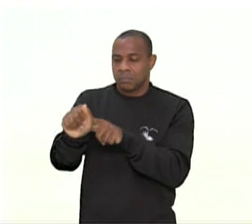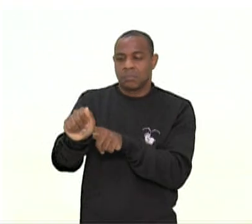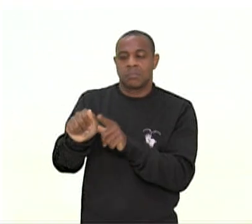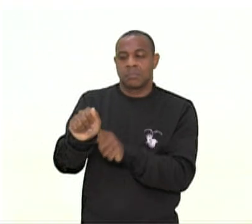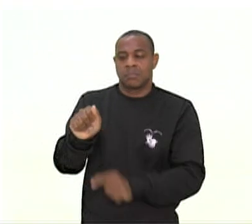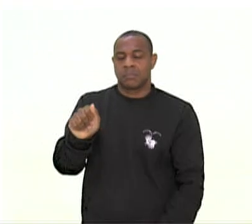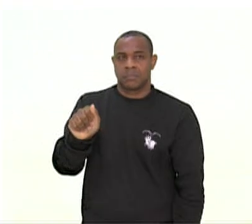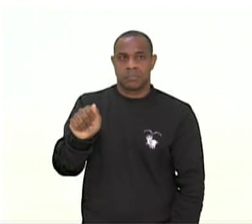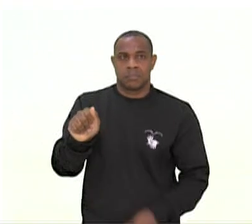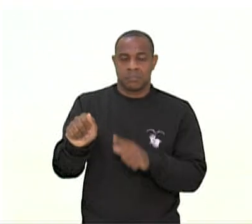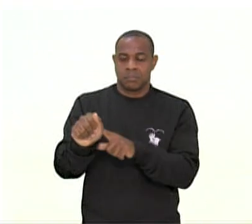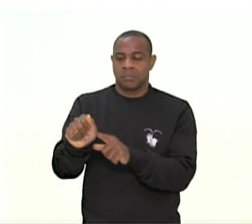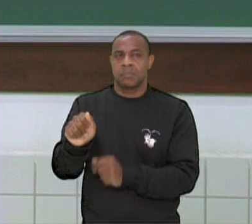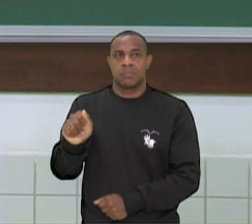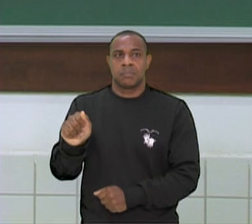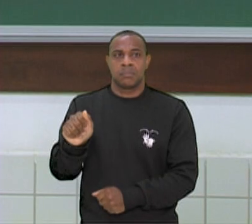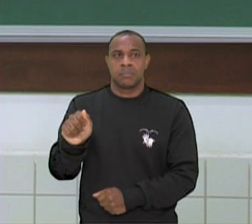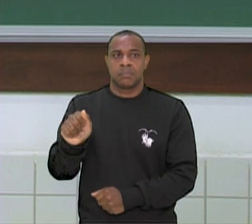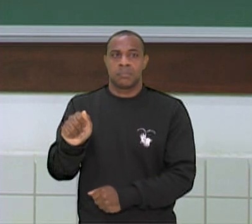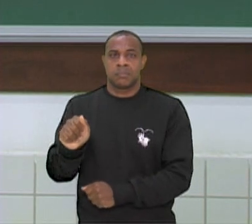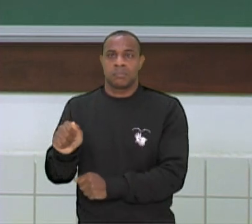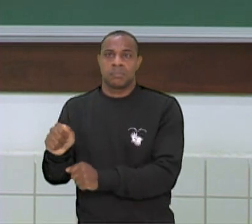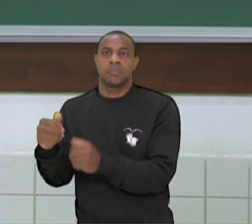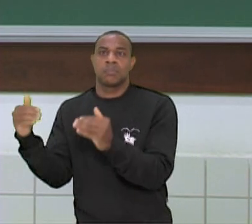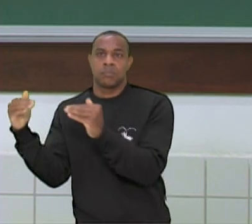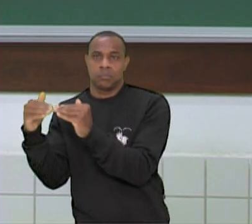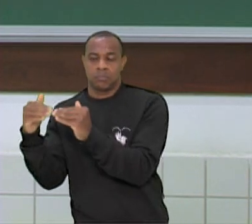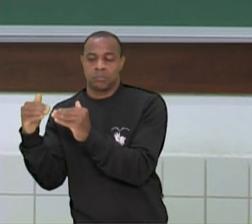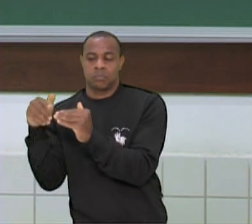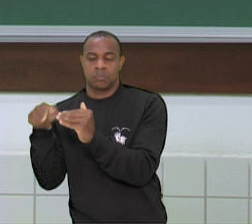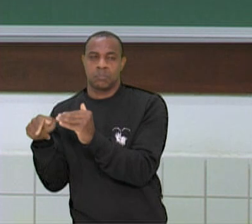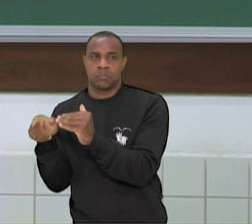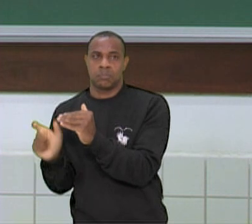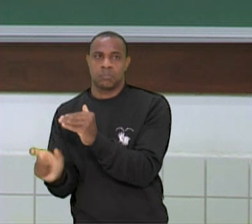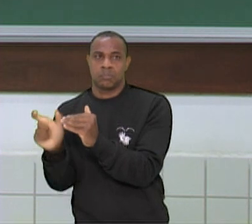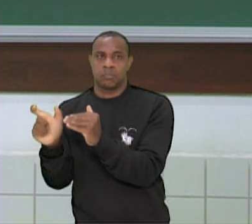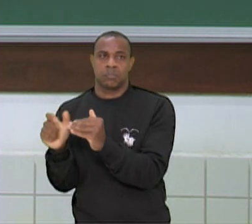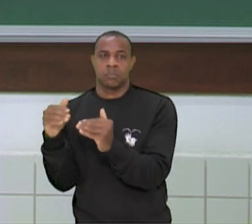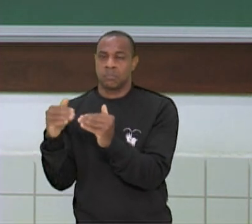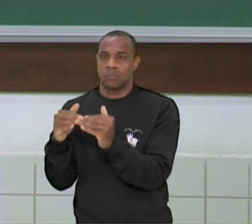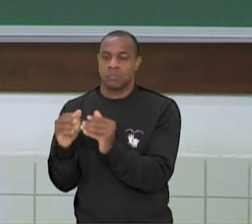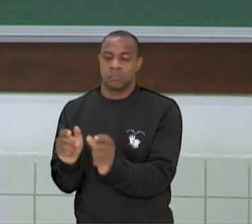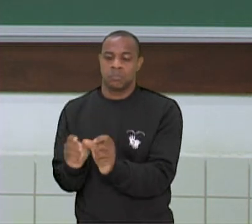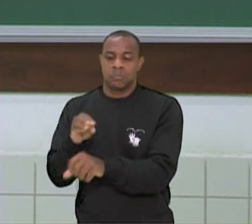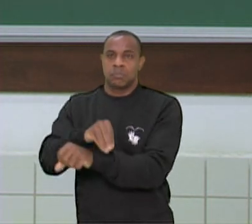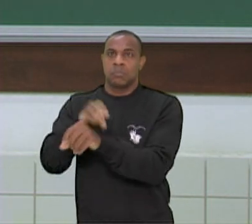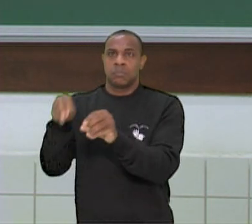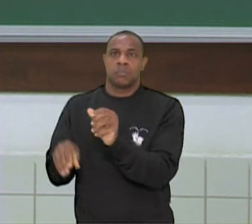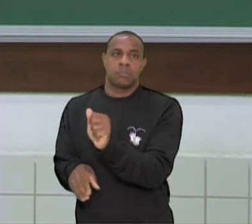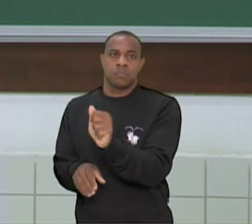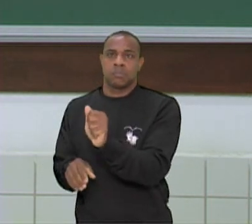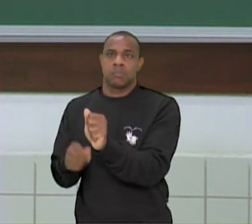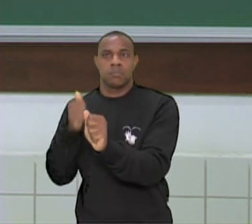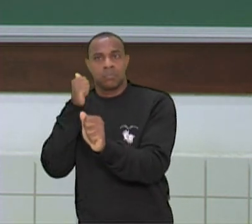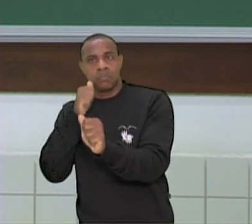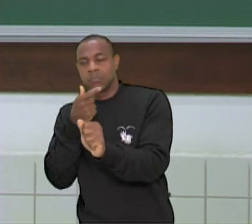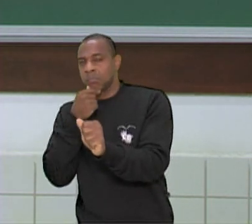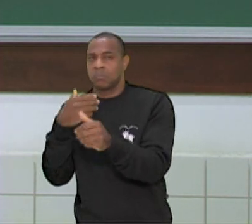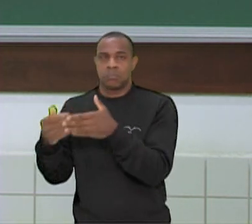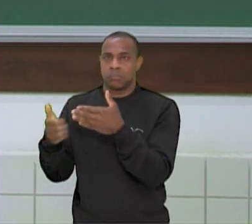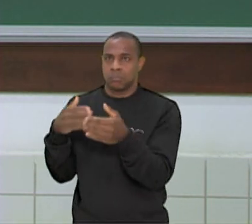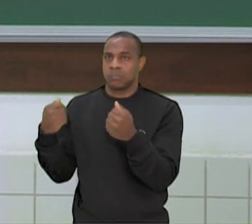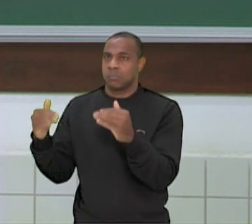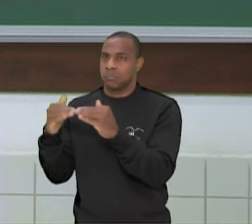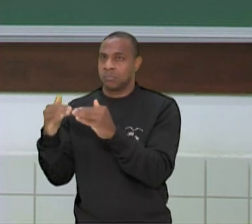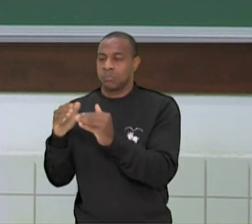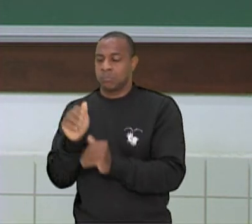a entrada, favorece a concordância. Então, pintou um artigo, você concorda com ele, tá bom? Seja masculino ou feminino.